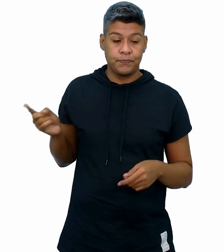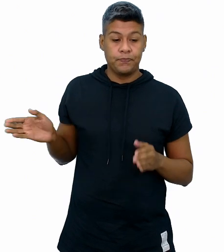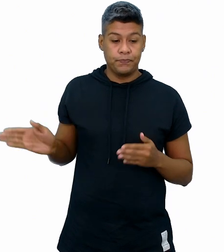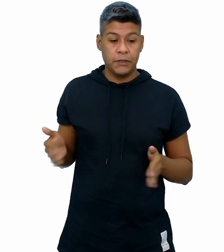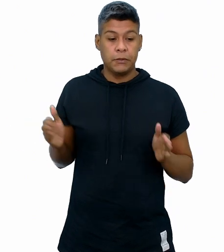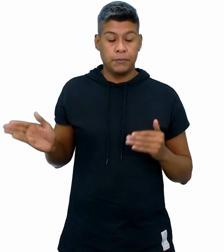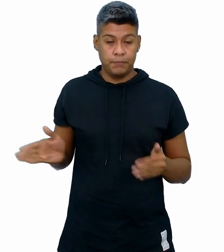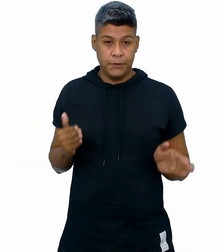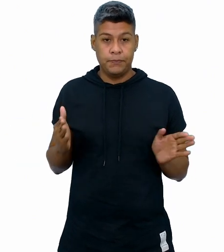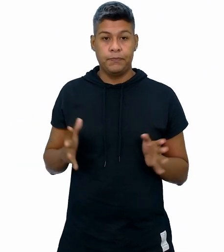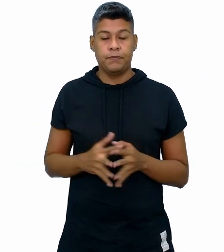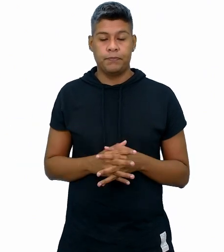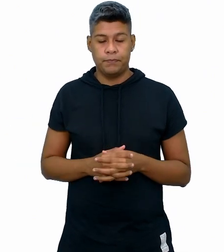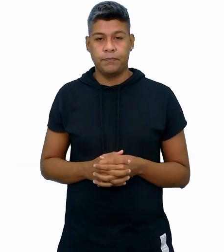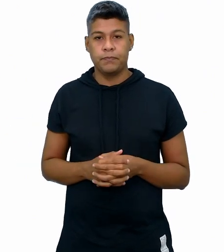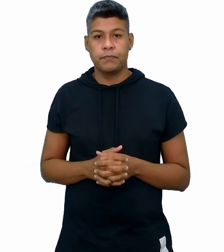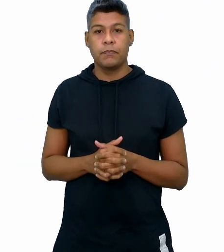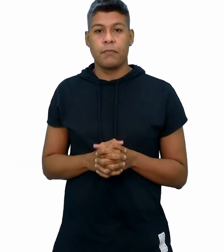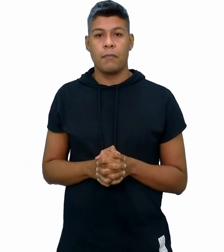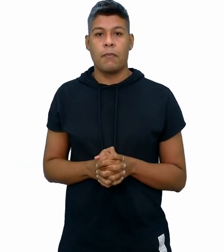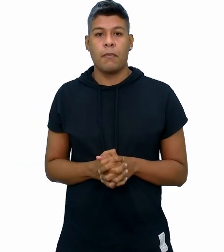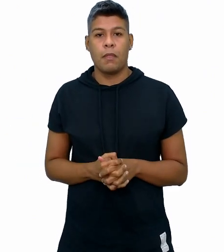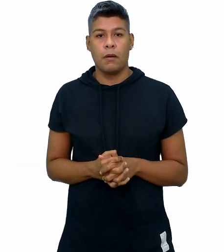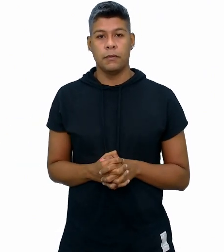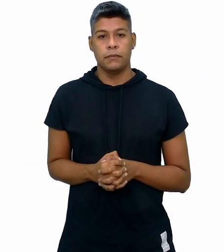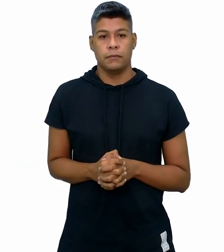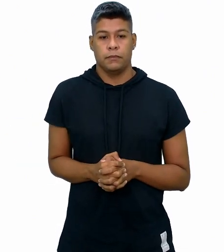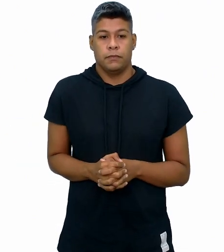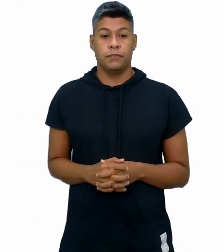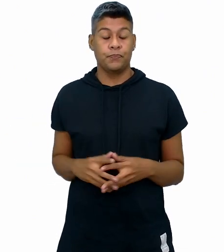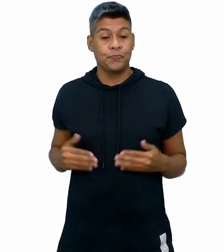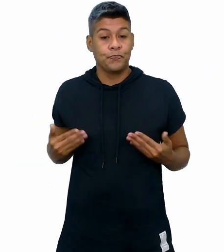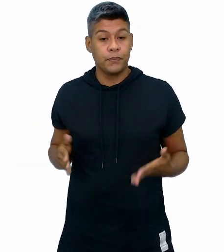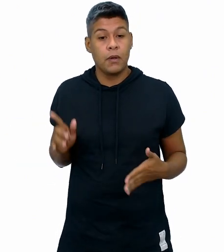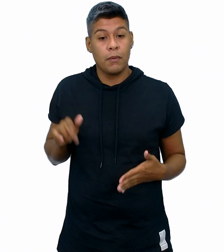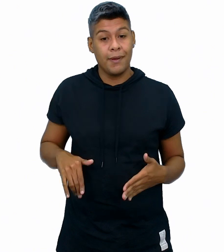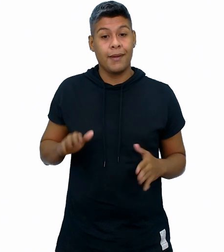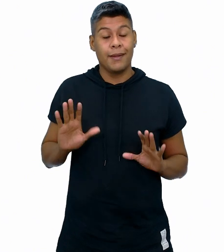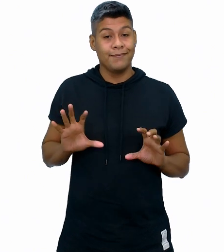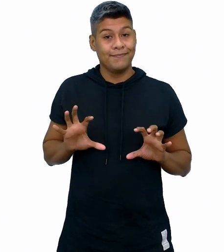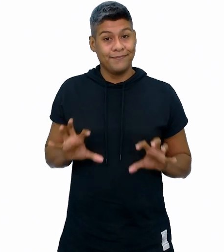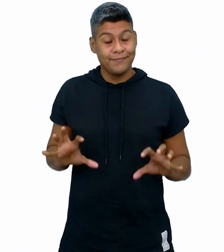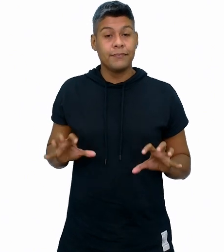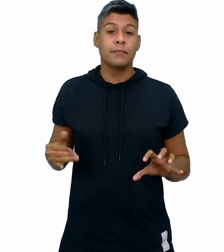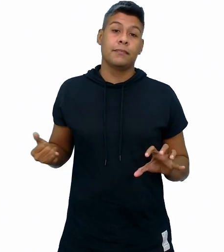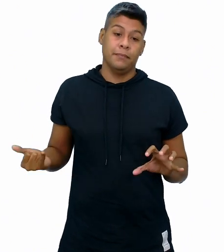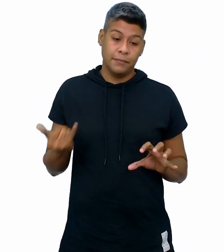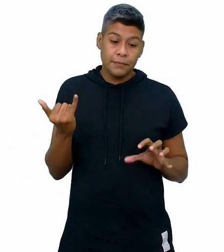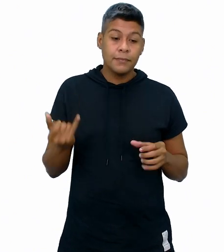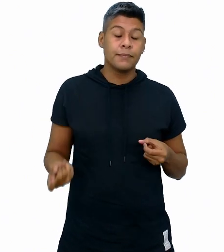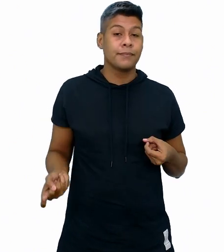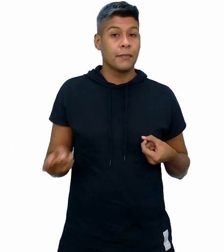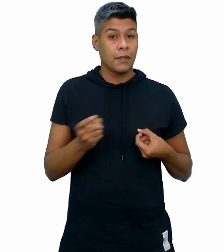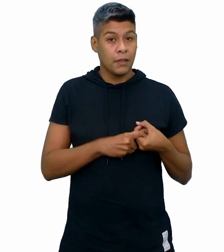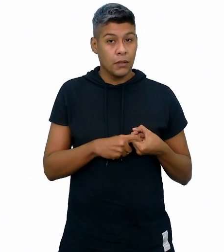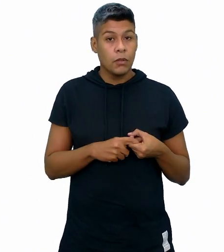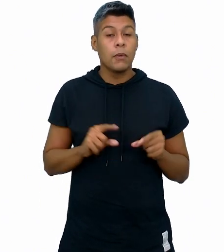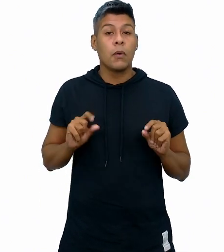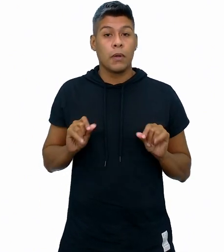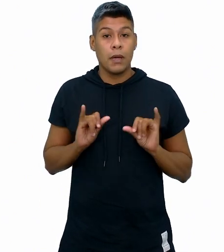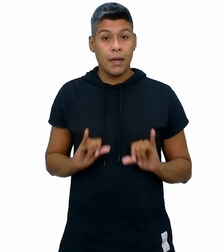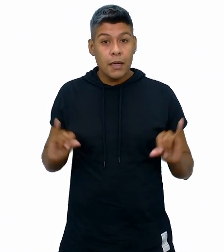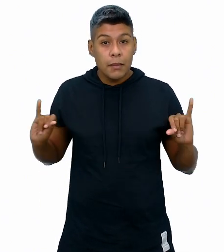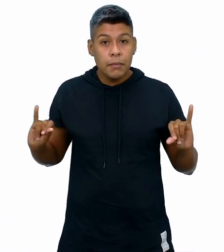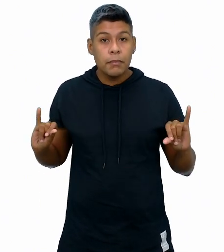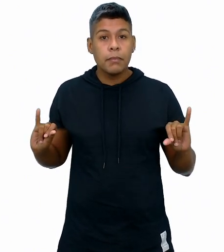slides que nós vamos analisar essa aula. Então, é fundamental, tá, gente, retomar aí que a